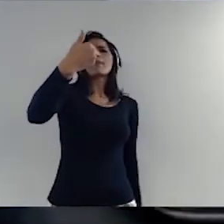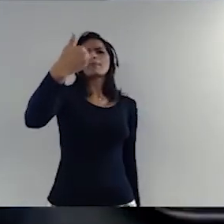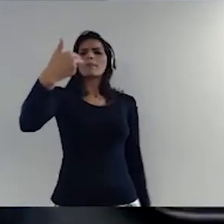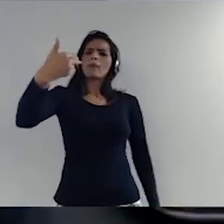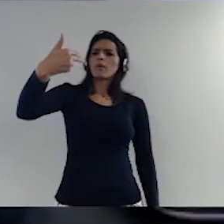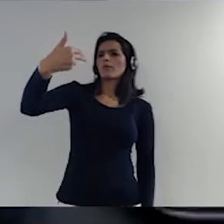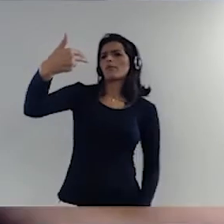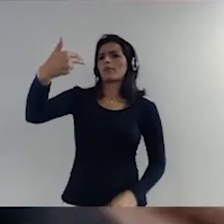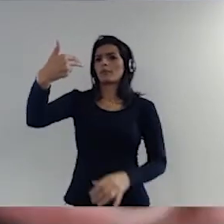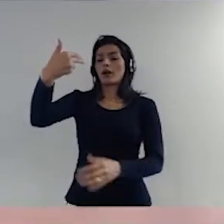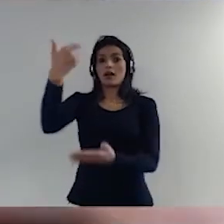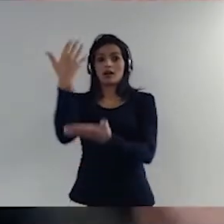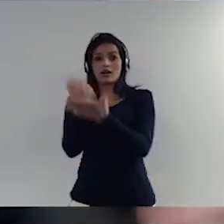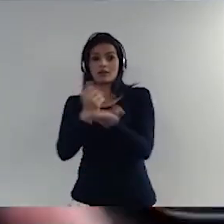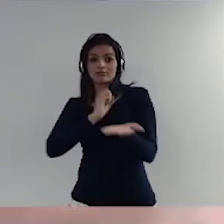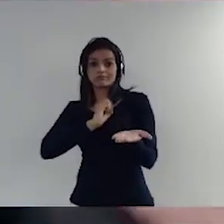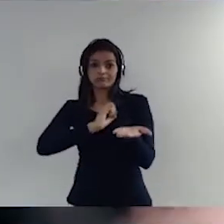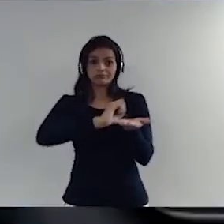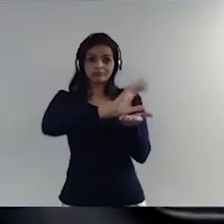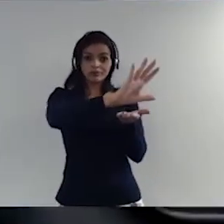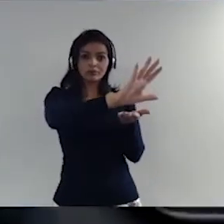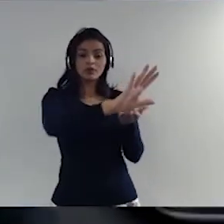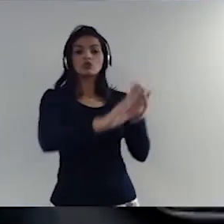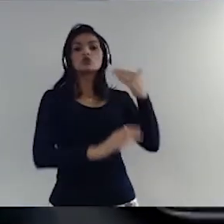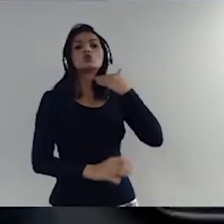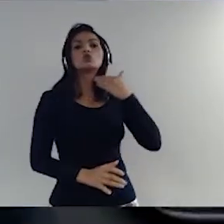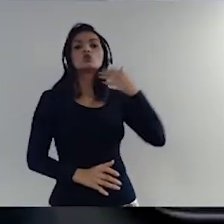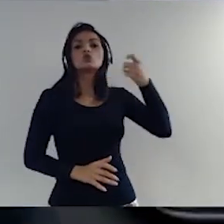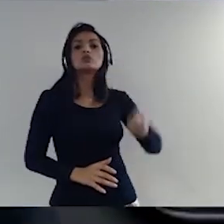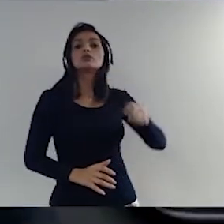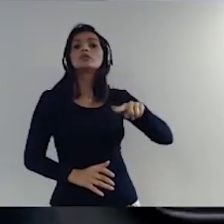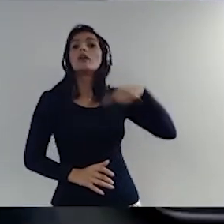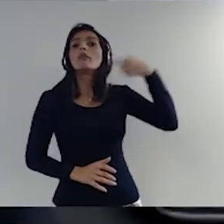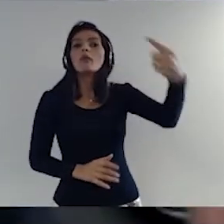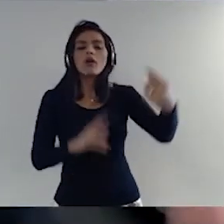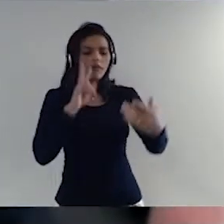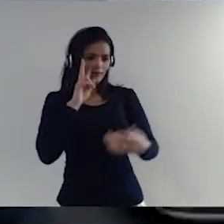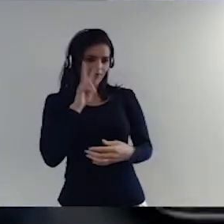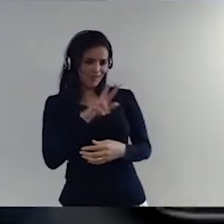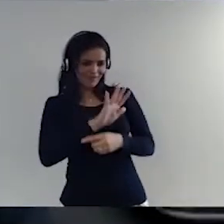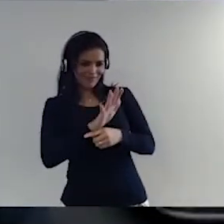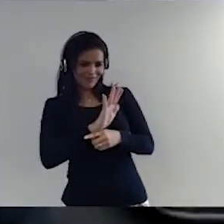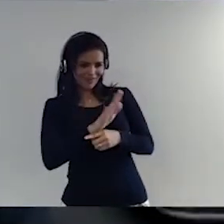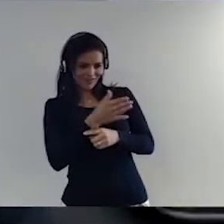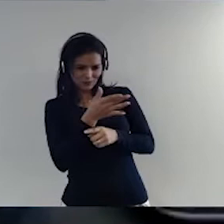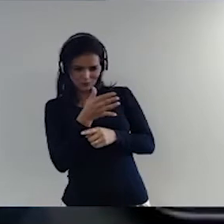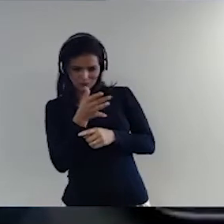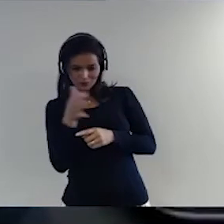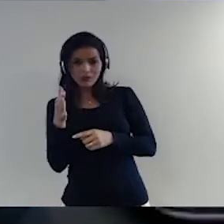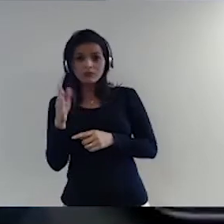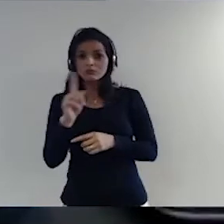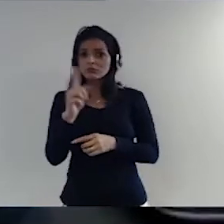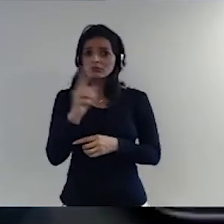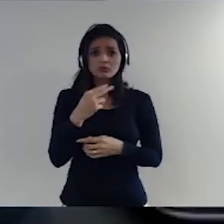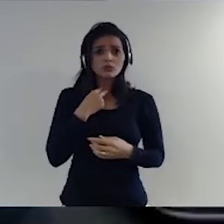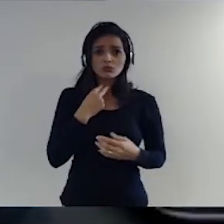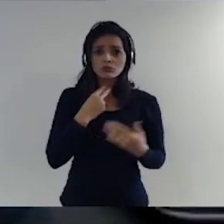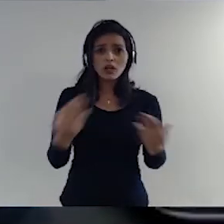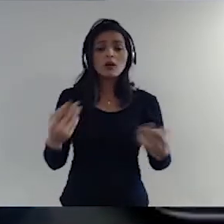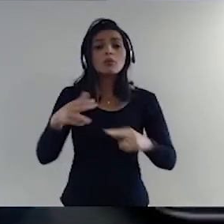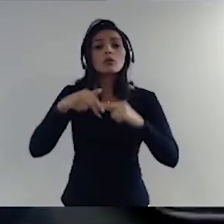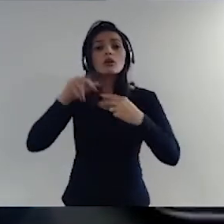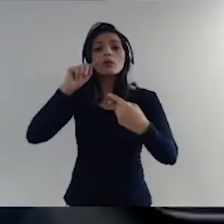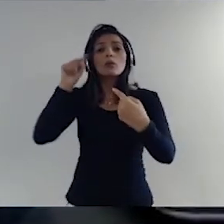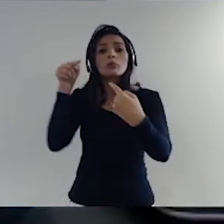ele possa ouvir em uma outra ocasião. O objetivo da sustentação oral é